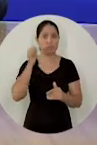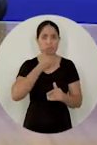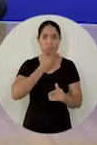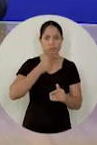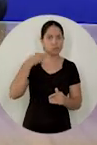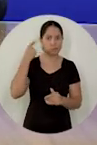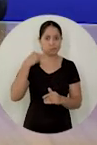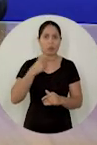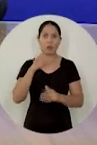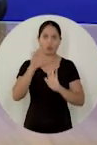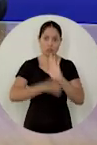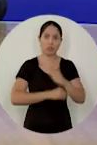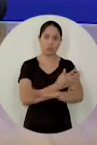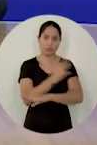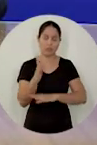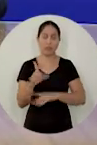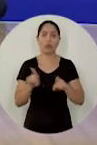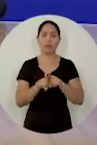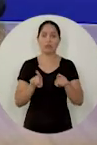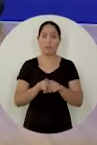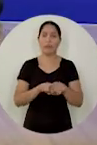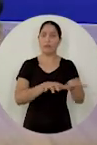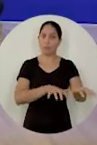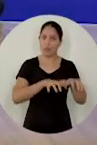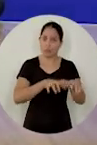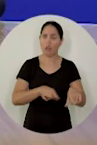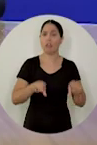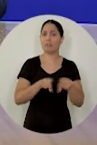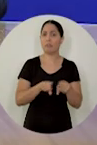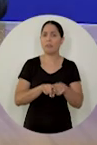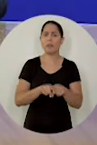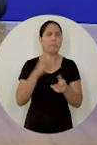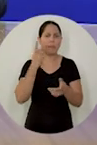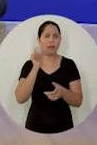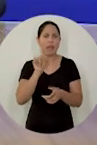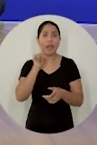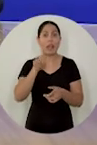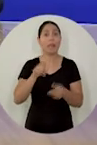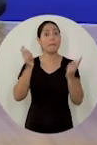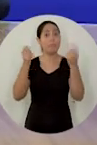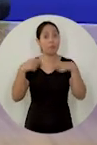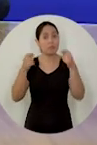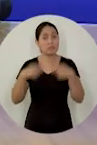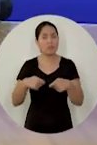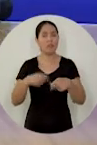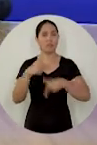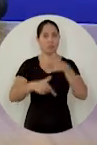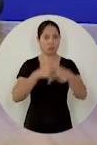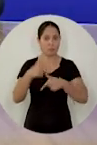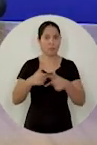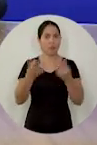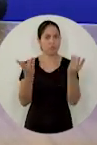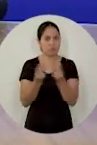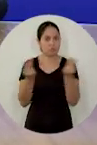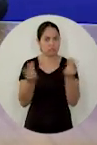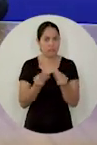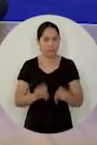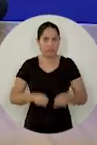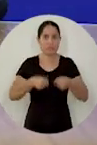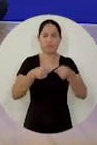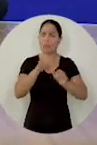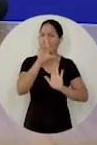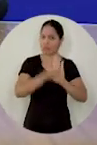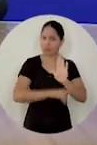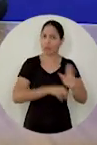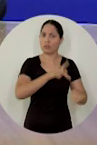advogados e advogadas no direito ambiental, no direito minerário, para que se tenha uma mão de obra